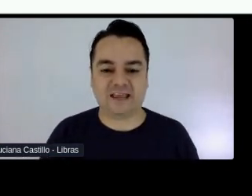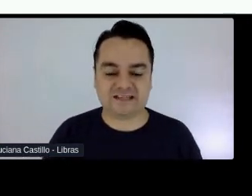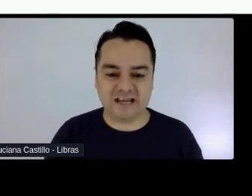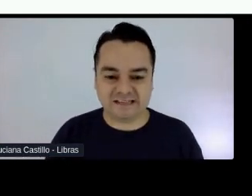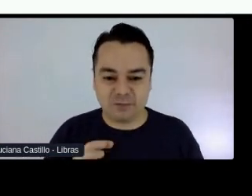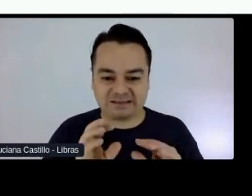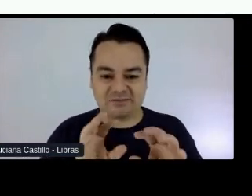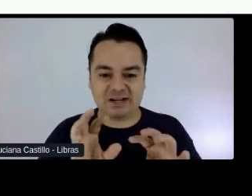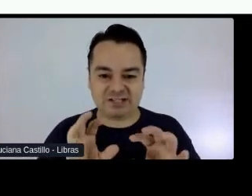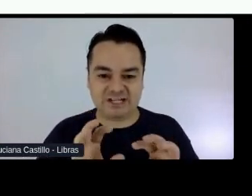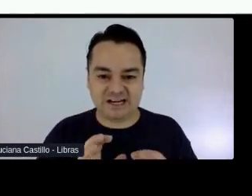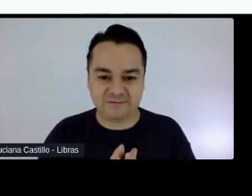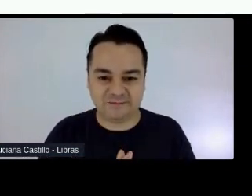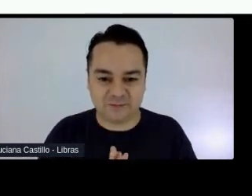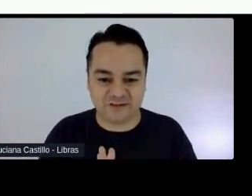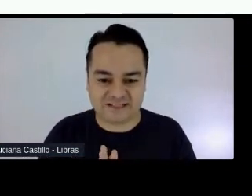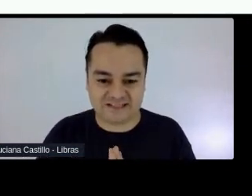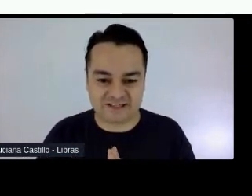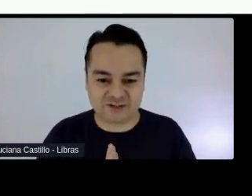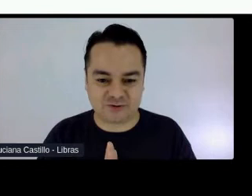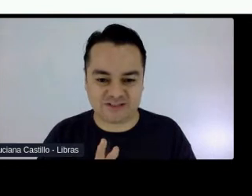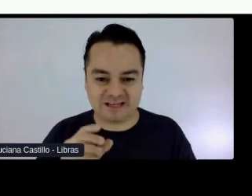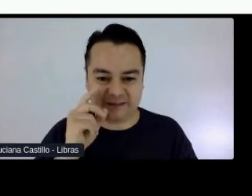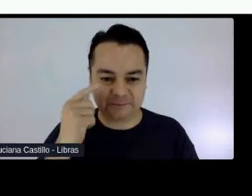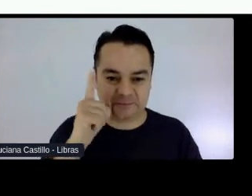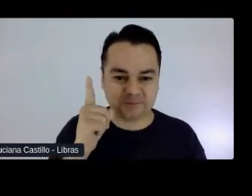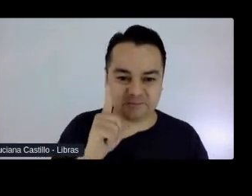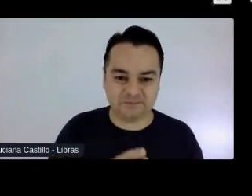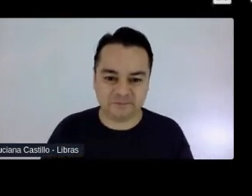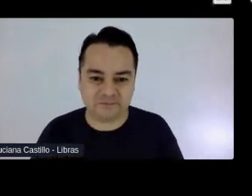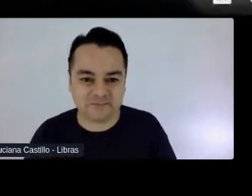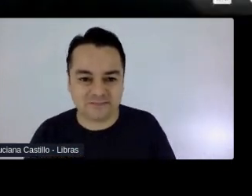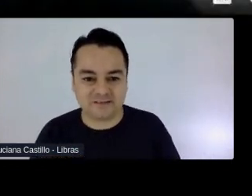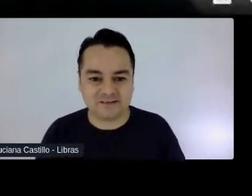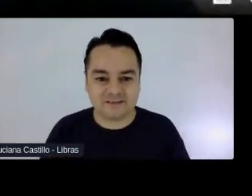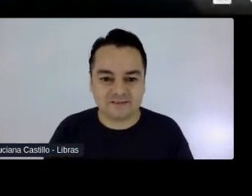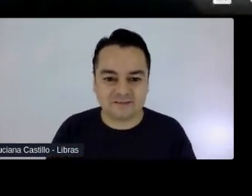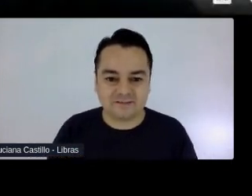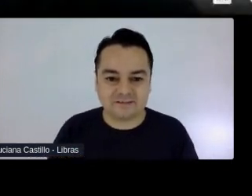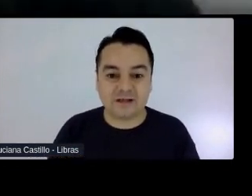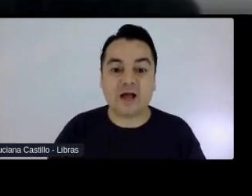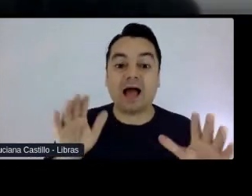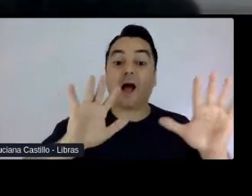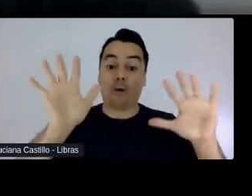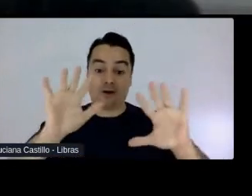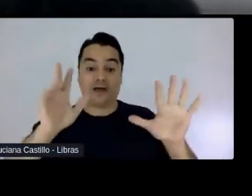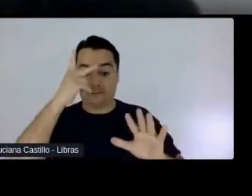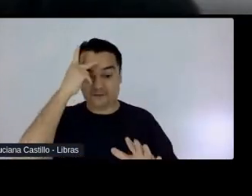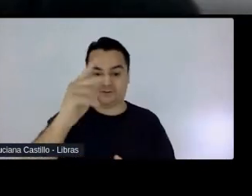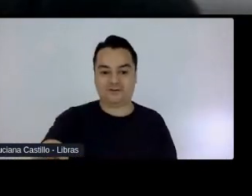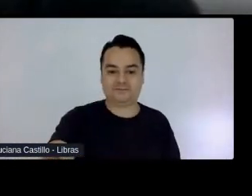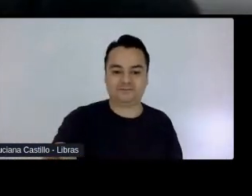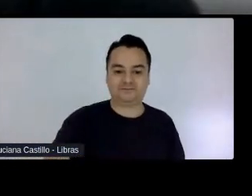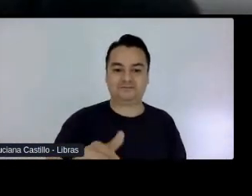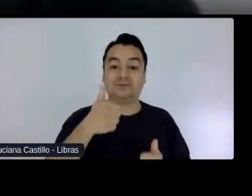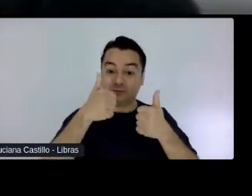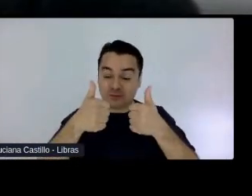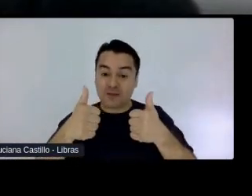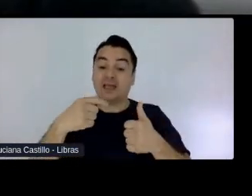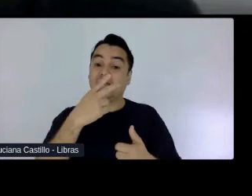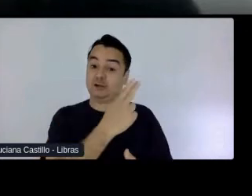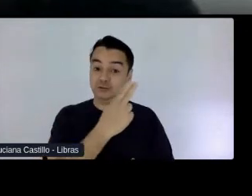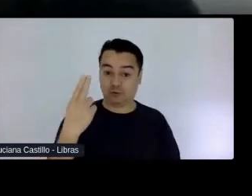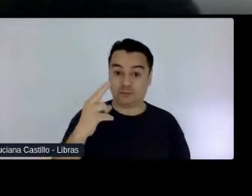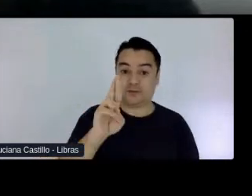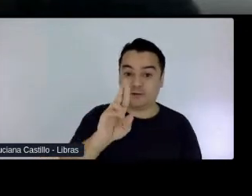Vamos ver que esse aí deu uma travadinha, né? Vamos ver se esse a gente consegue. Olá, pessoal. Como estão? Tudo bem? Meu nome é Rodrigo.